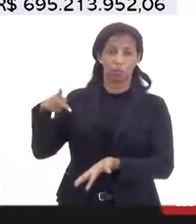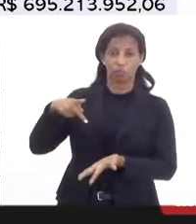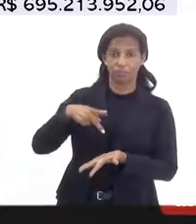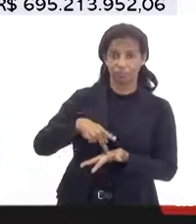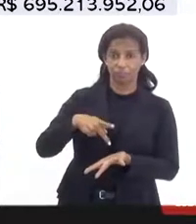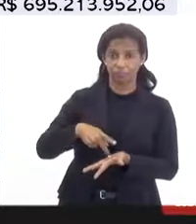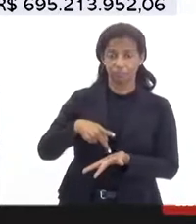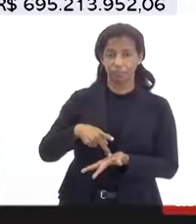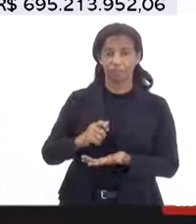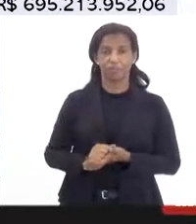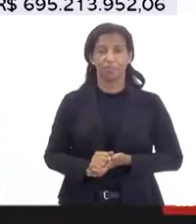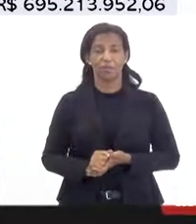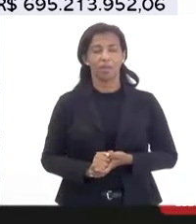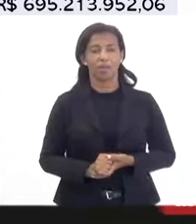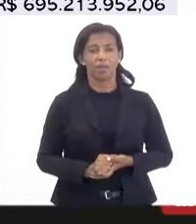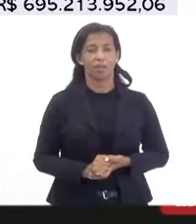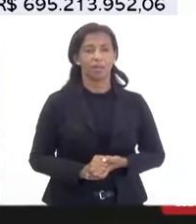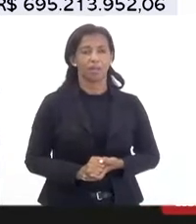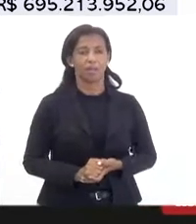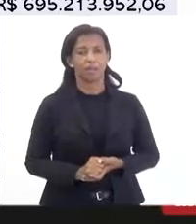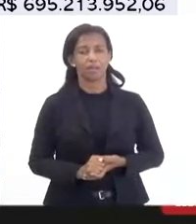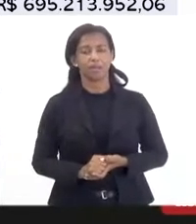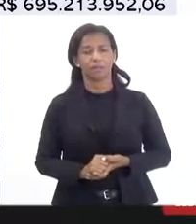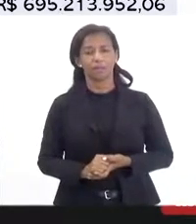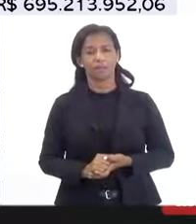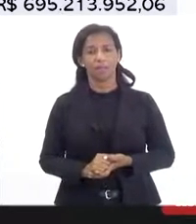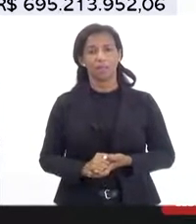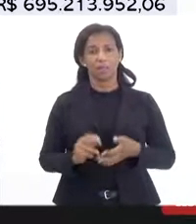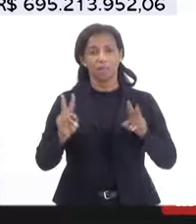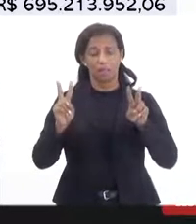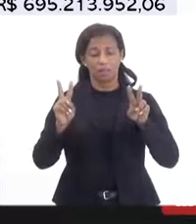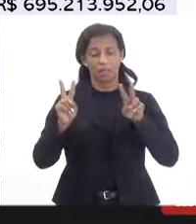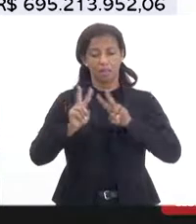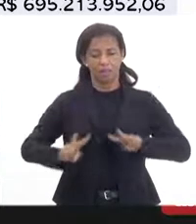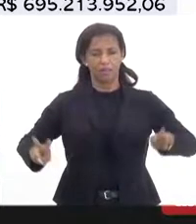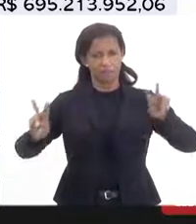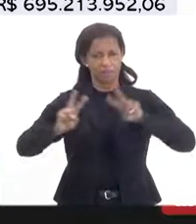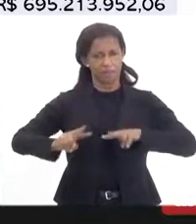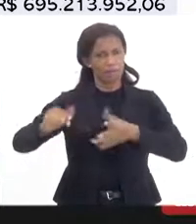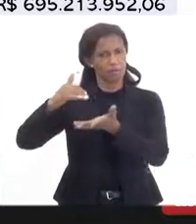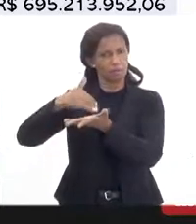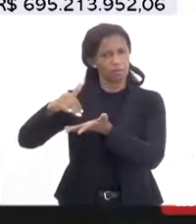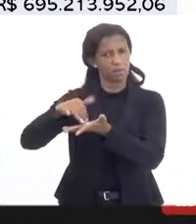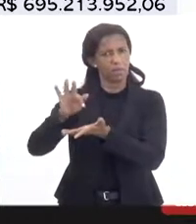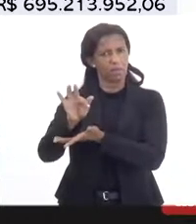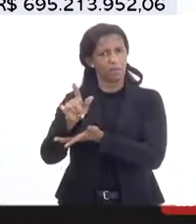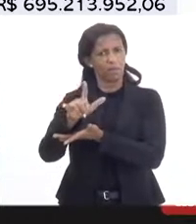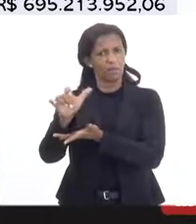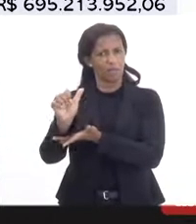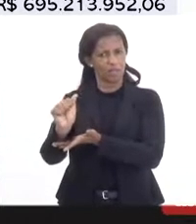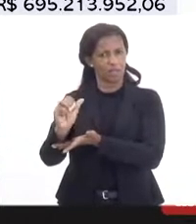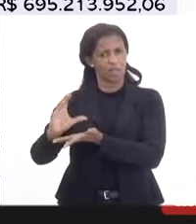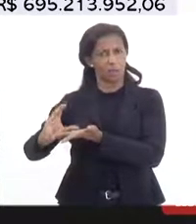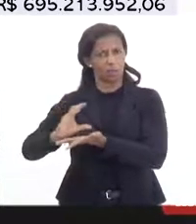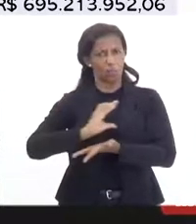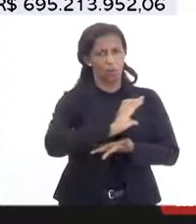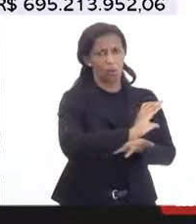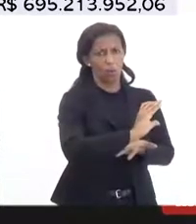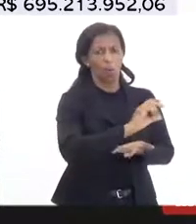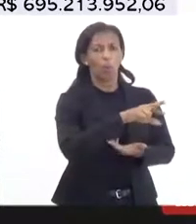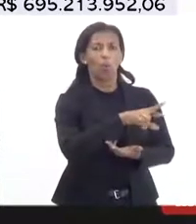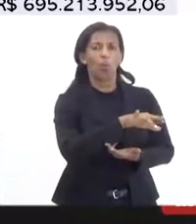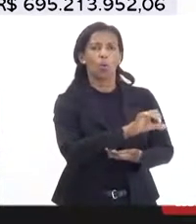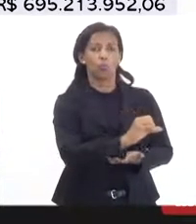verdade, seria, na visão da Secretaria de Fazenda, um bem destinado a uso e consumo. Nesse caso, nós